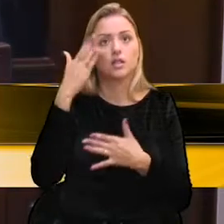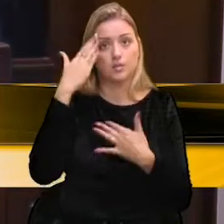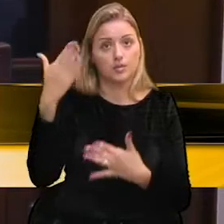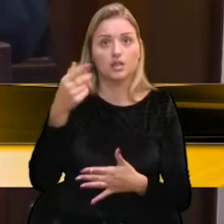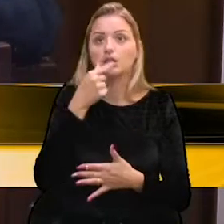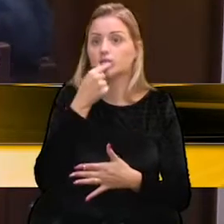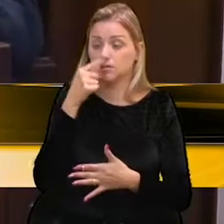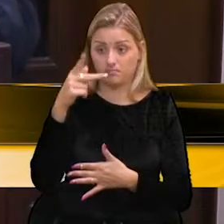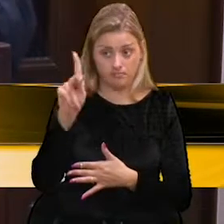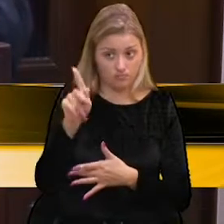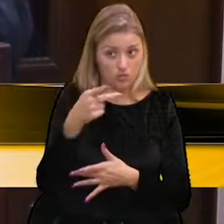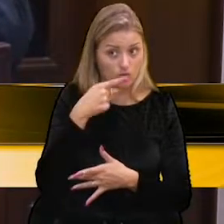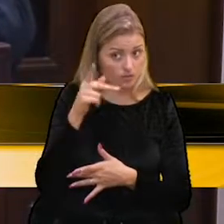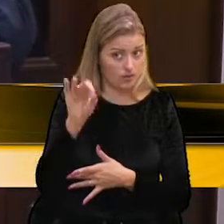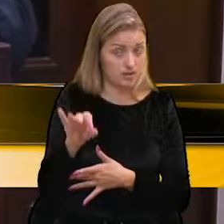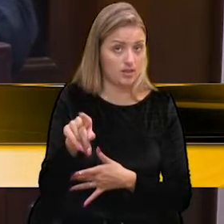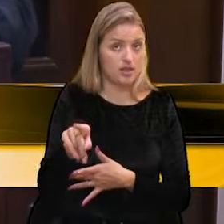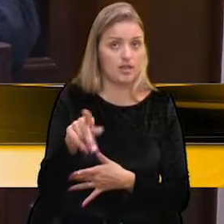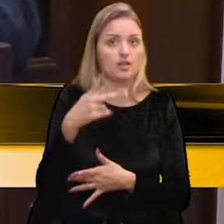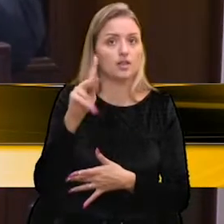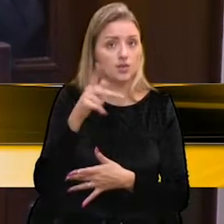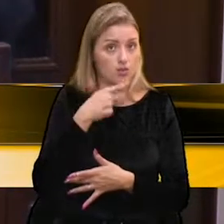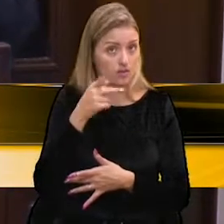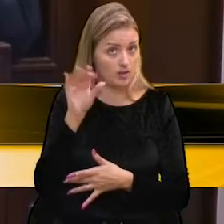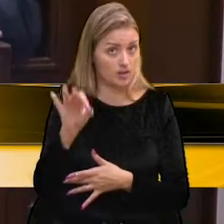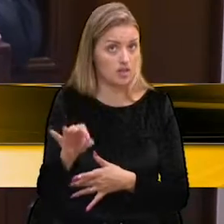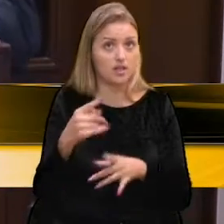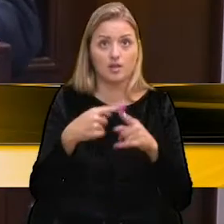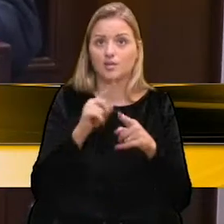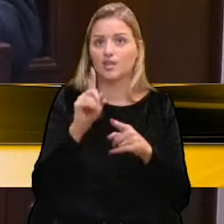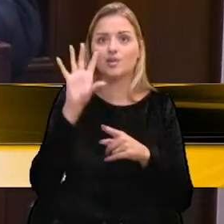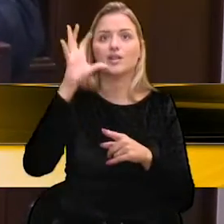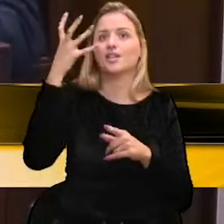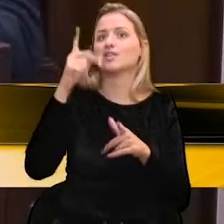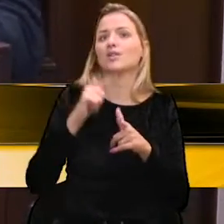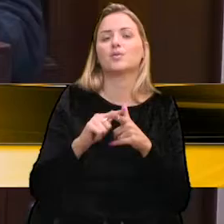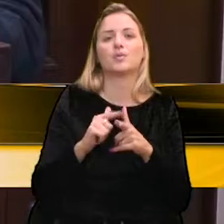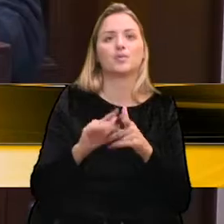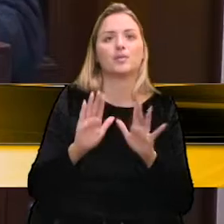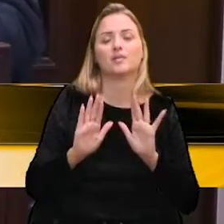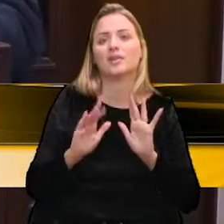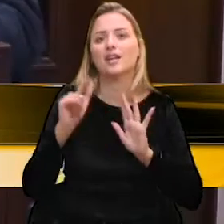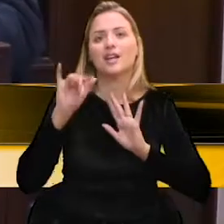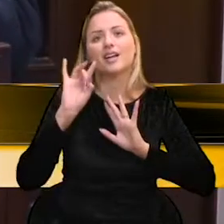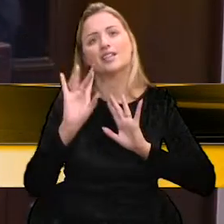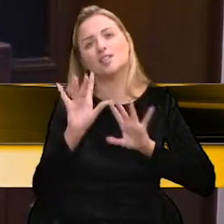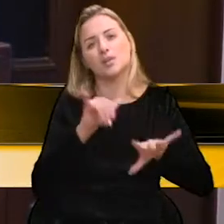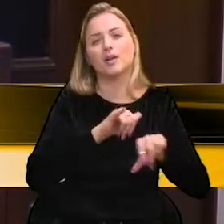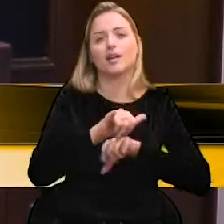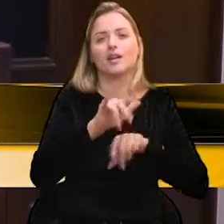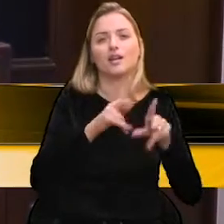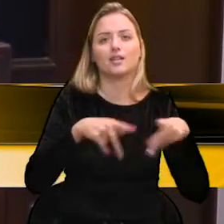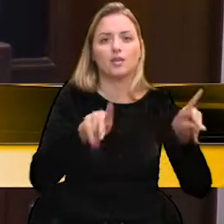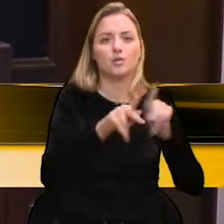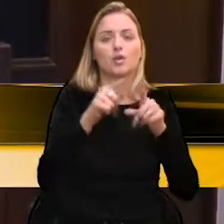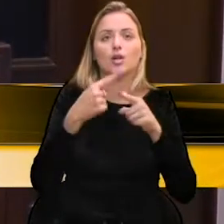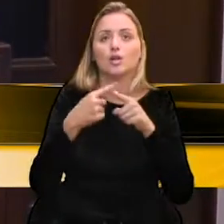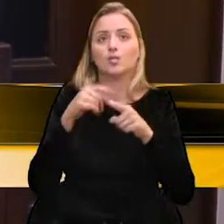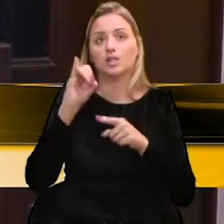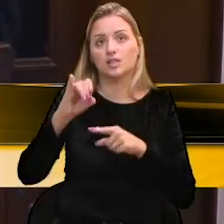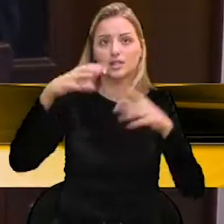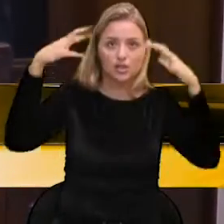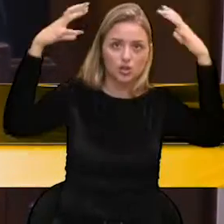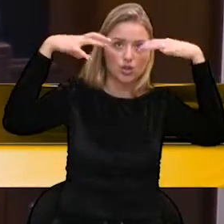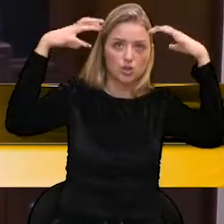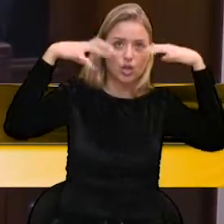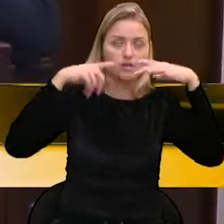Rodrigo, e muito bem colocado. Muito bem colocado, porque não é uma solução. Isso é uma solução paliativa. Porque se chove, só vai ter